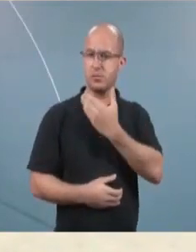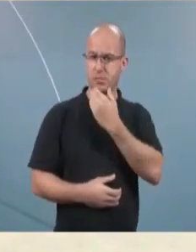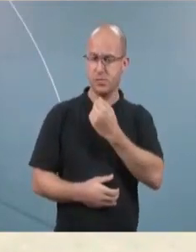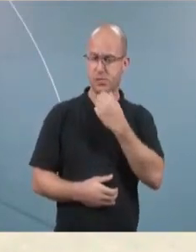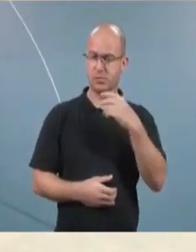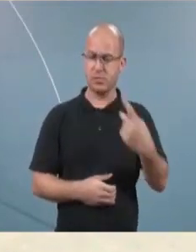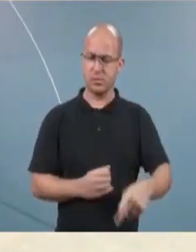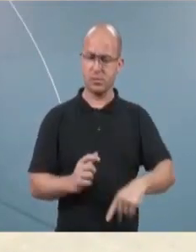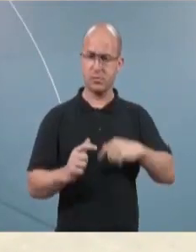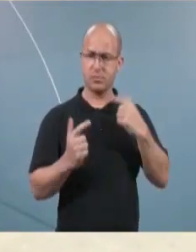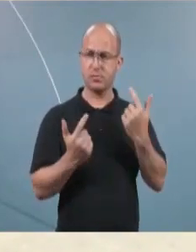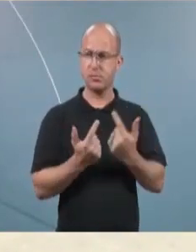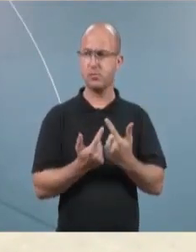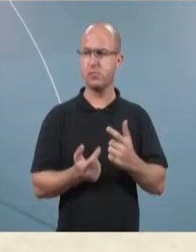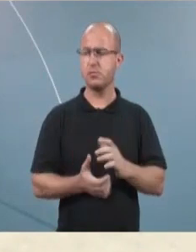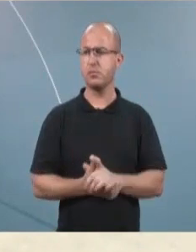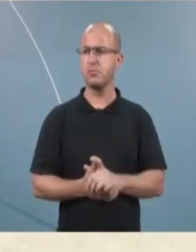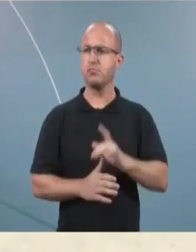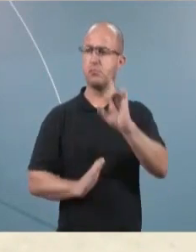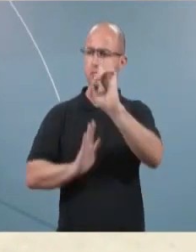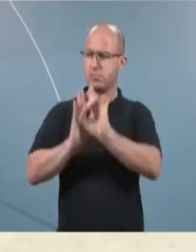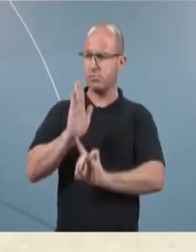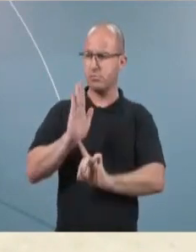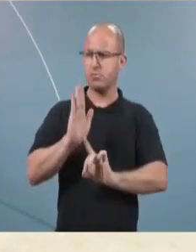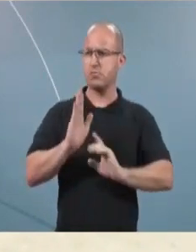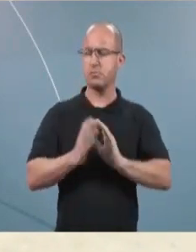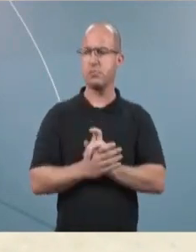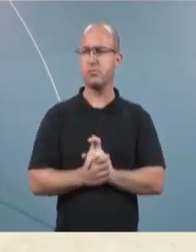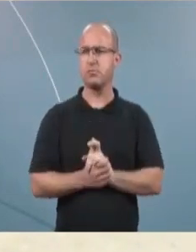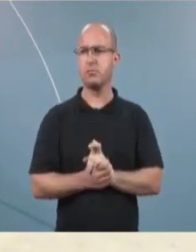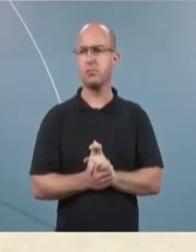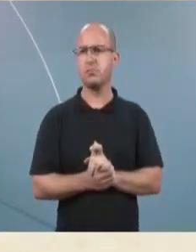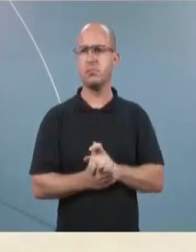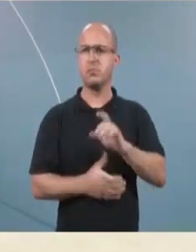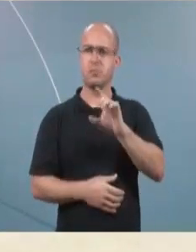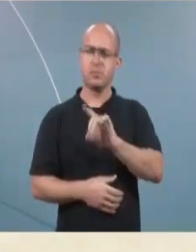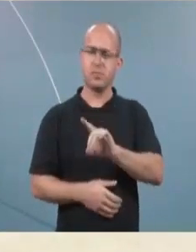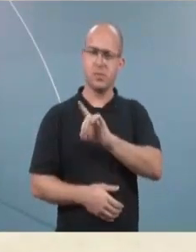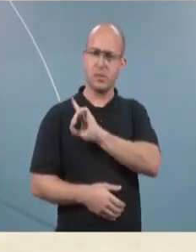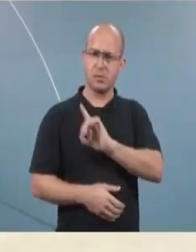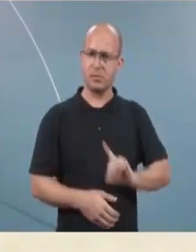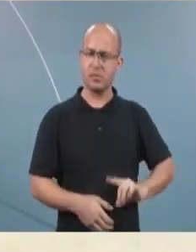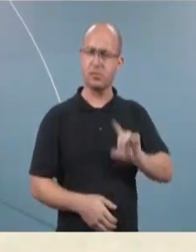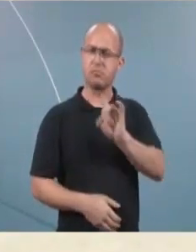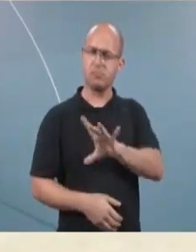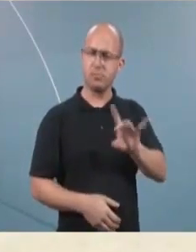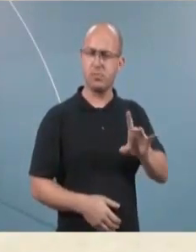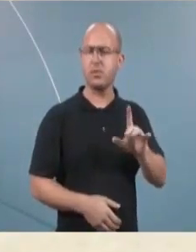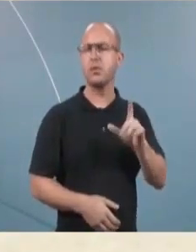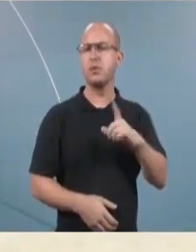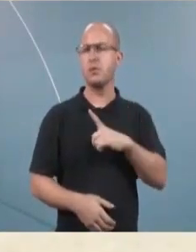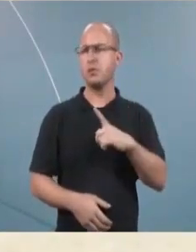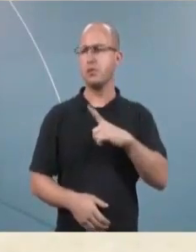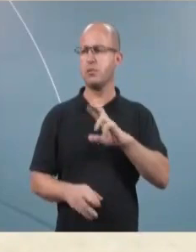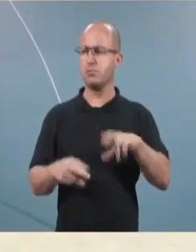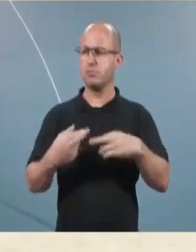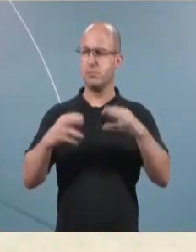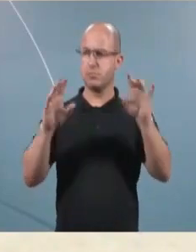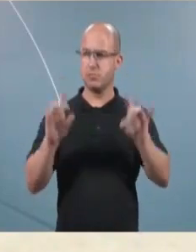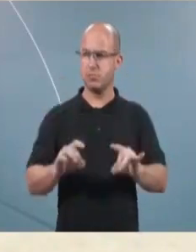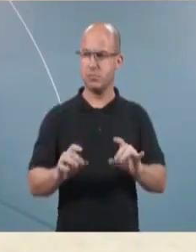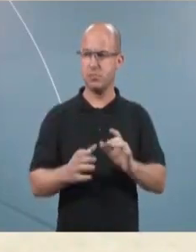dessa casa que é um direito né que que cada Deputado tem de realizar sua sessão